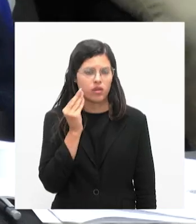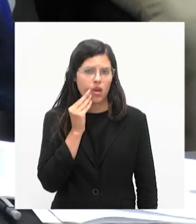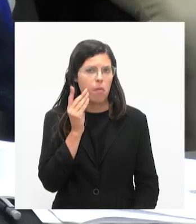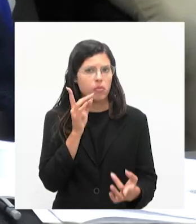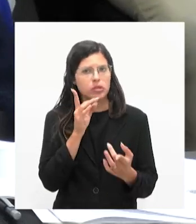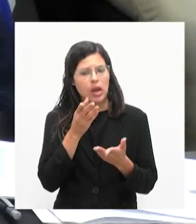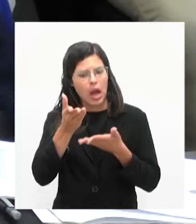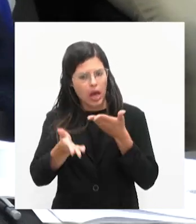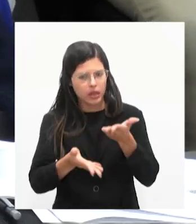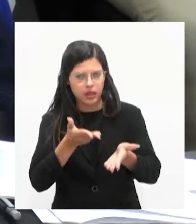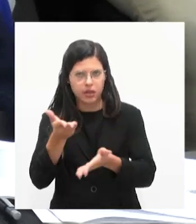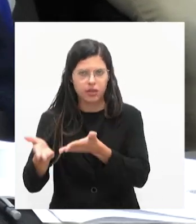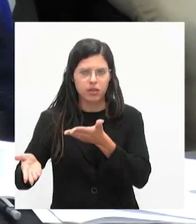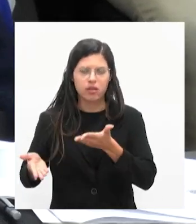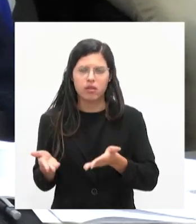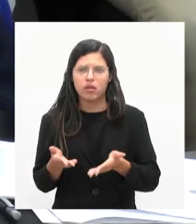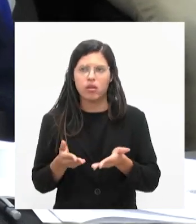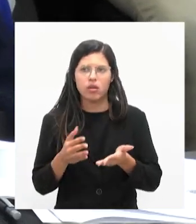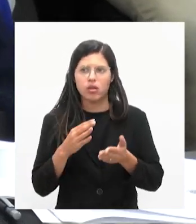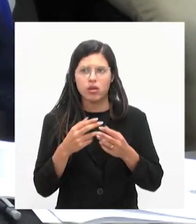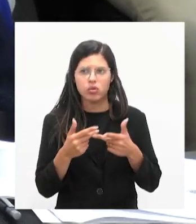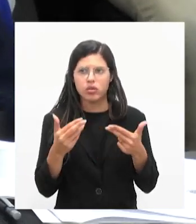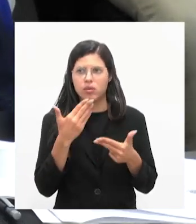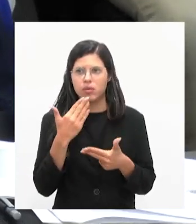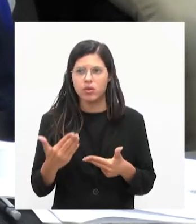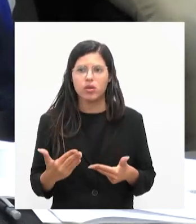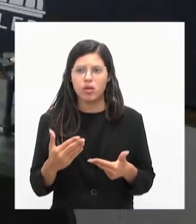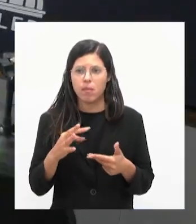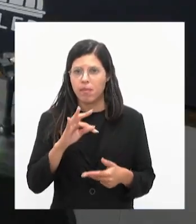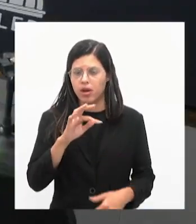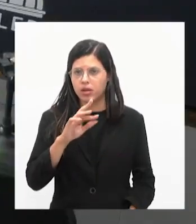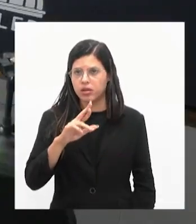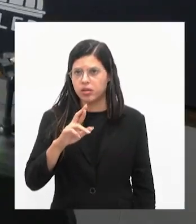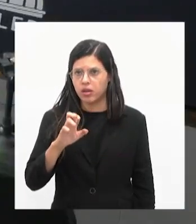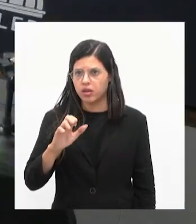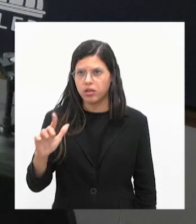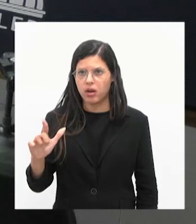quesitos que eles nos solicitam. Mas a TREL ganhou agora, com o péssimo serviço